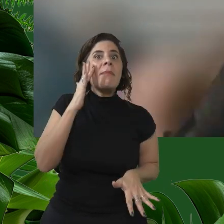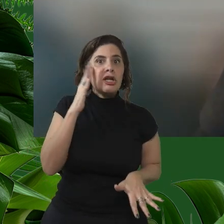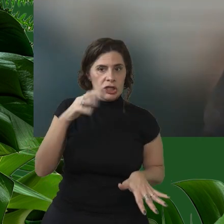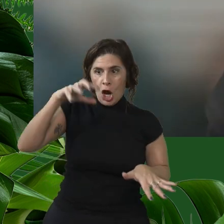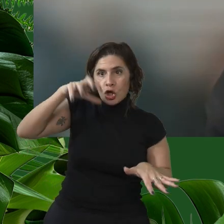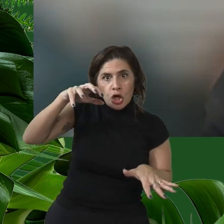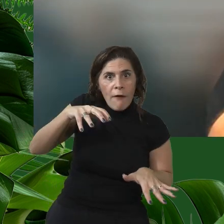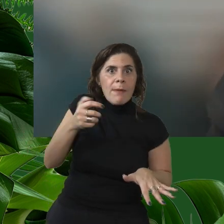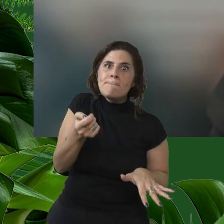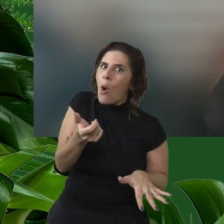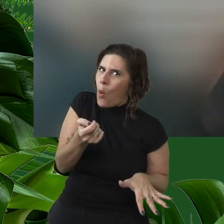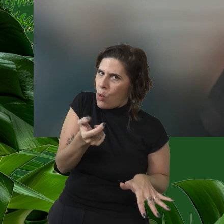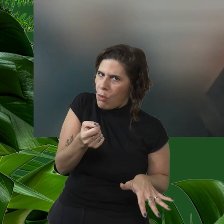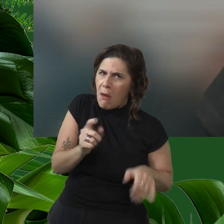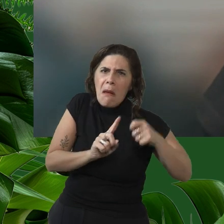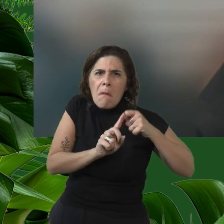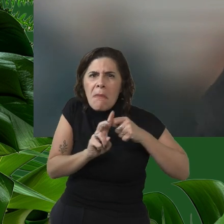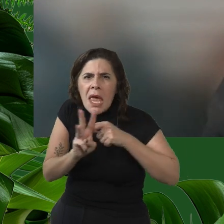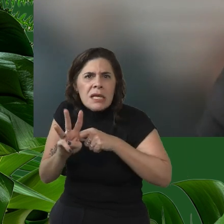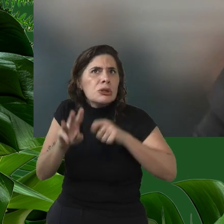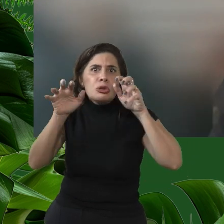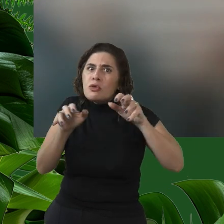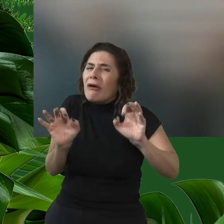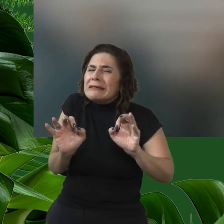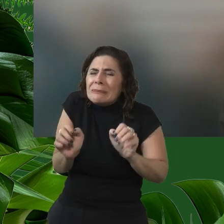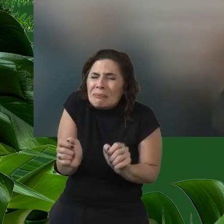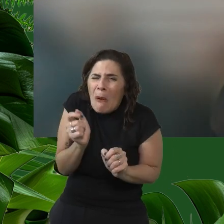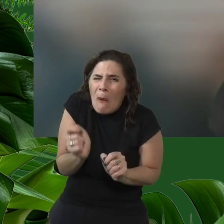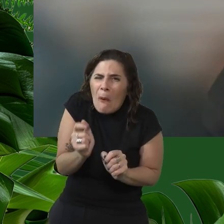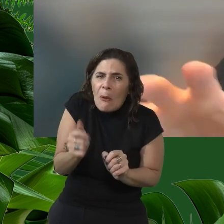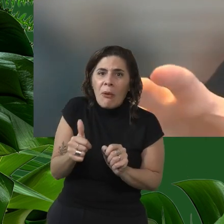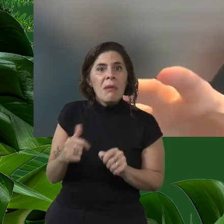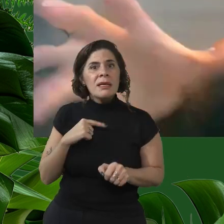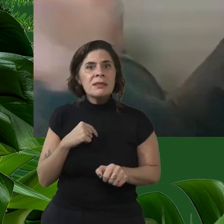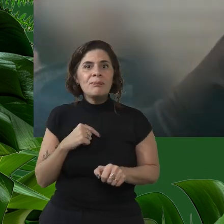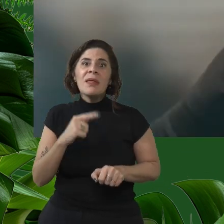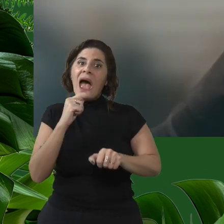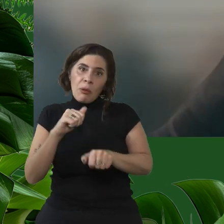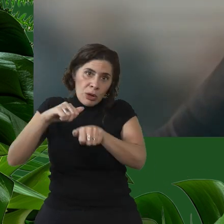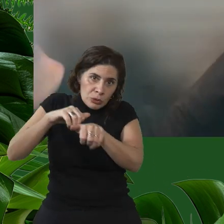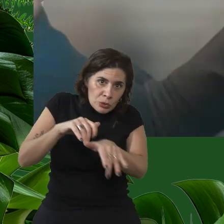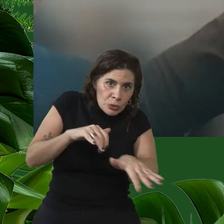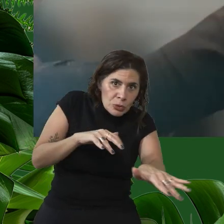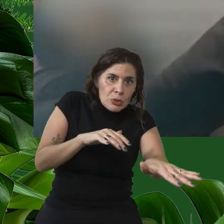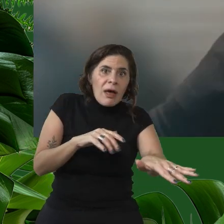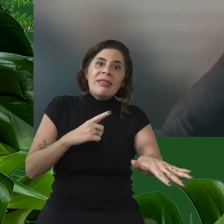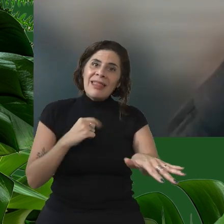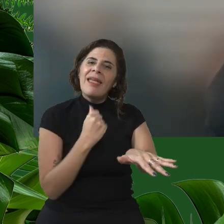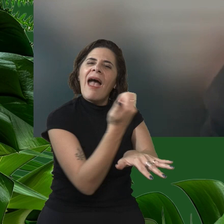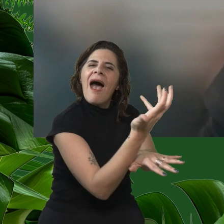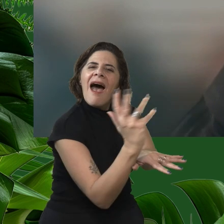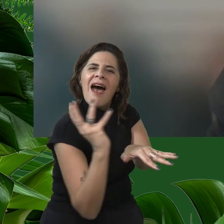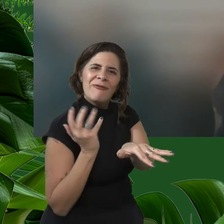chover há muito tempo, há meses, e mesmo assim a redução da vazão nesses rios, onde havia natureza ainda nas